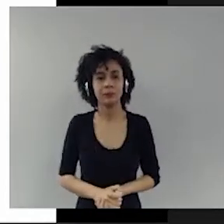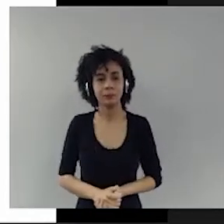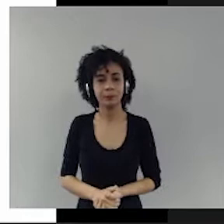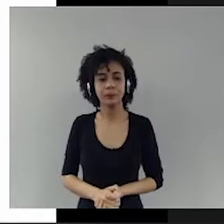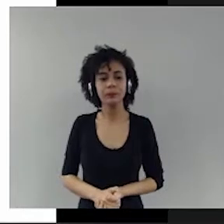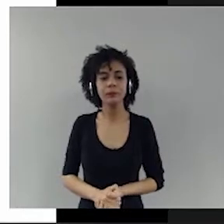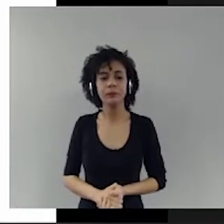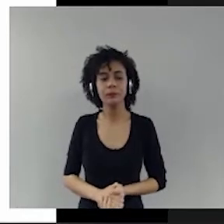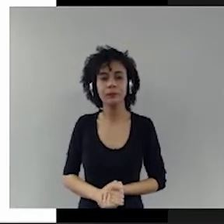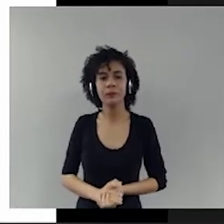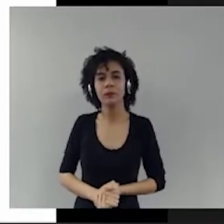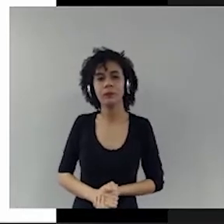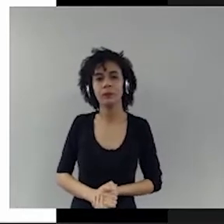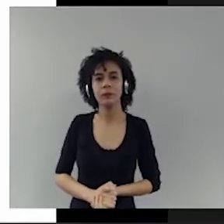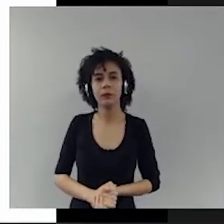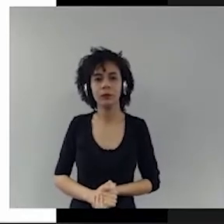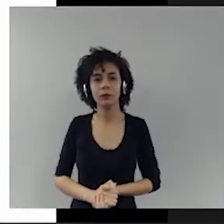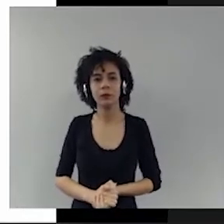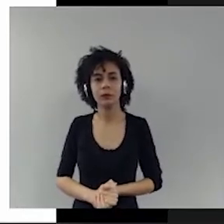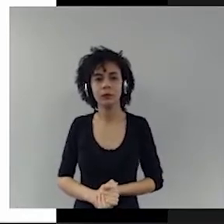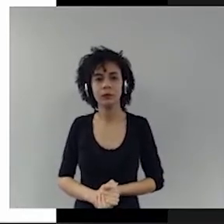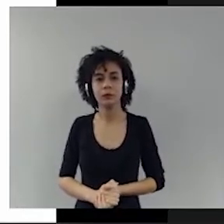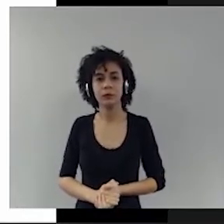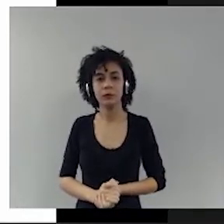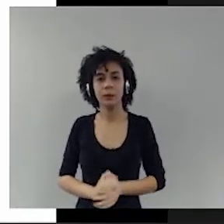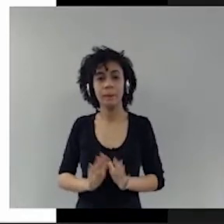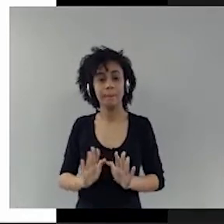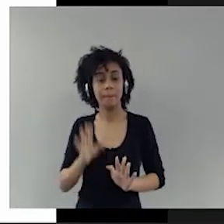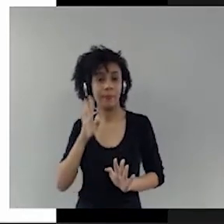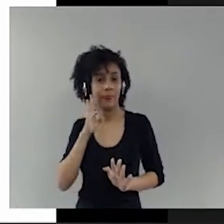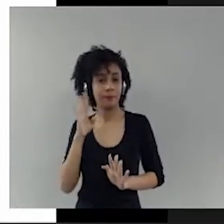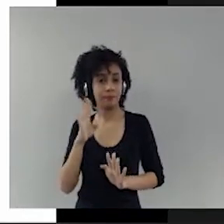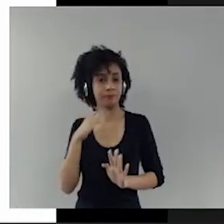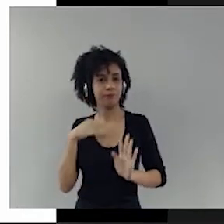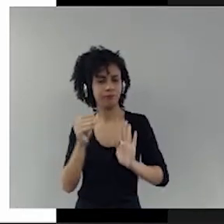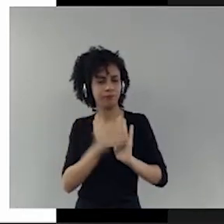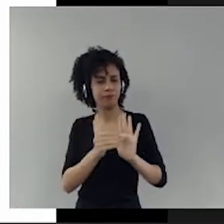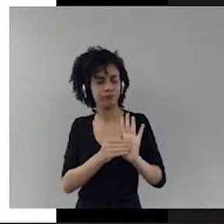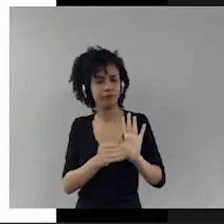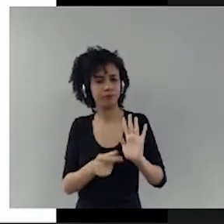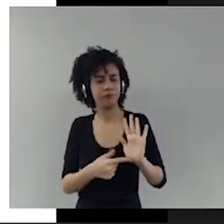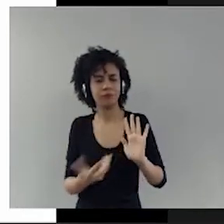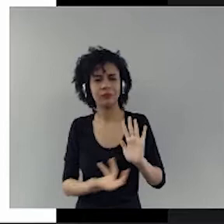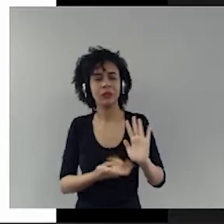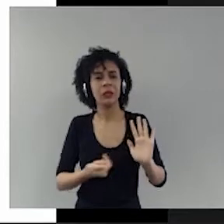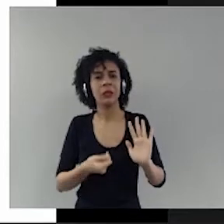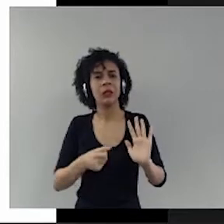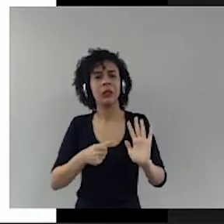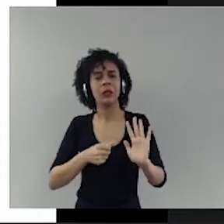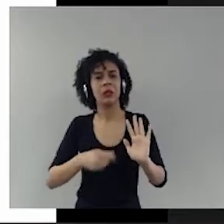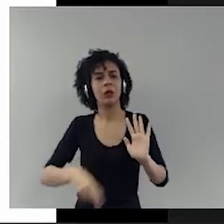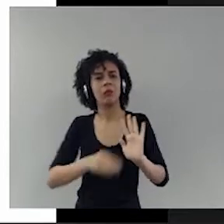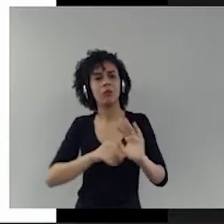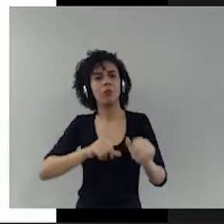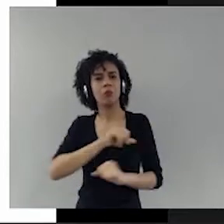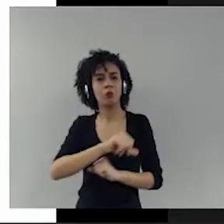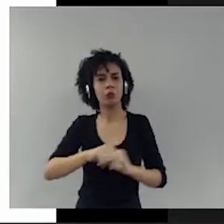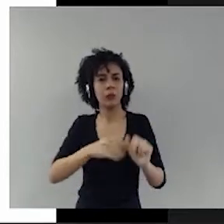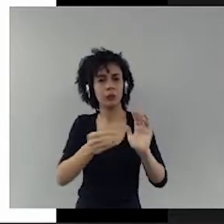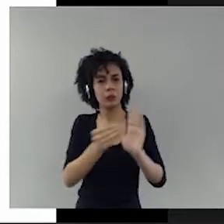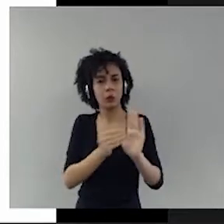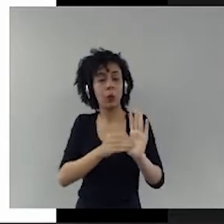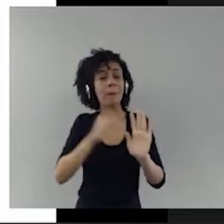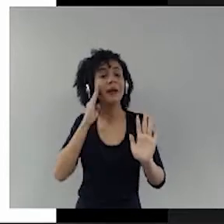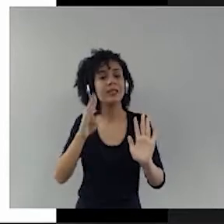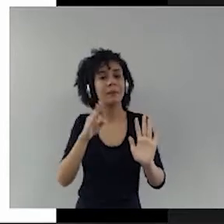ah pois bem as principais eu vou destacar um um um pouco dessas principais inovações que foram introduzidas por meio dessas